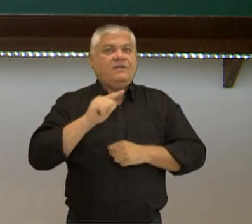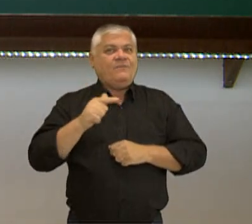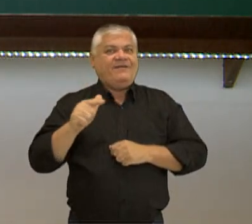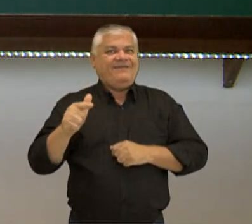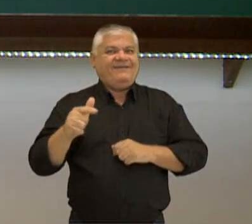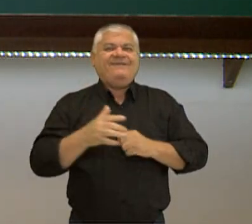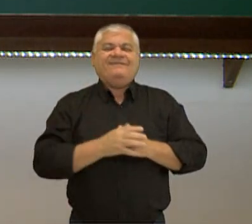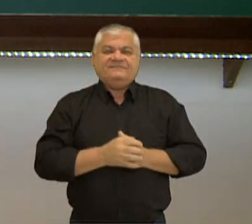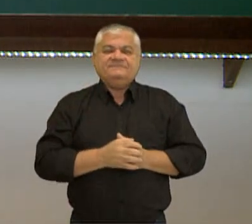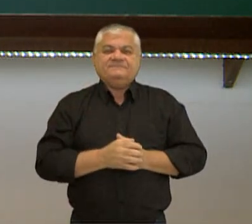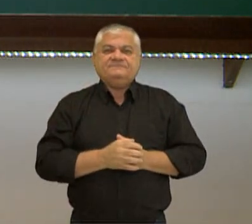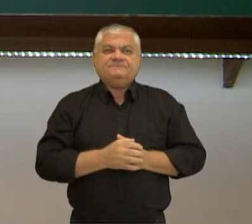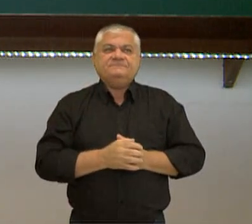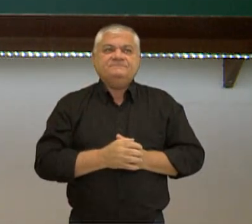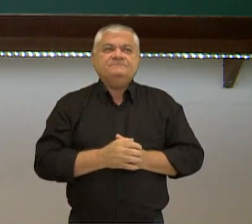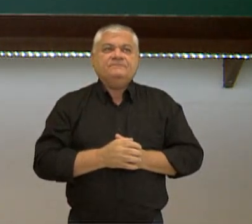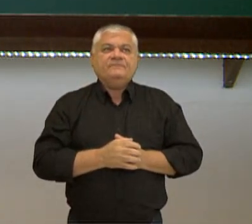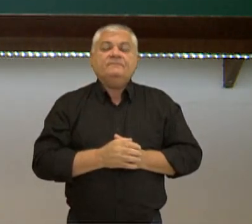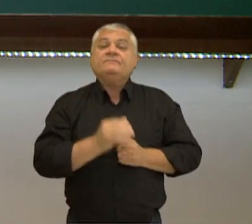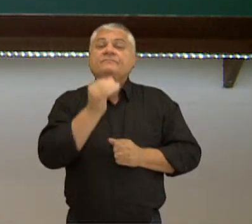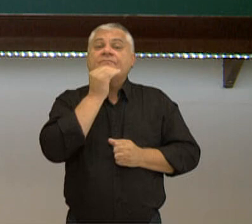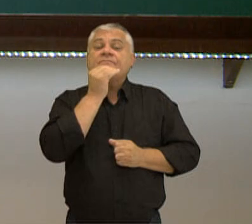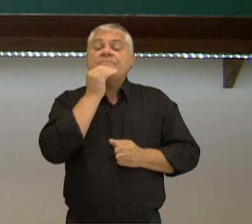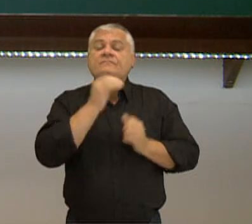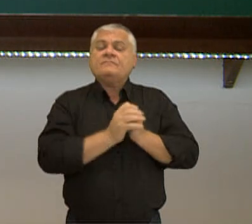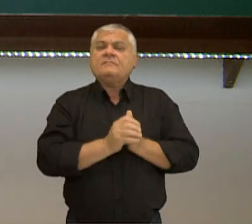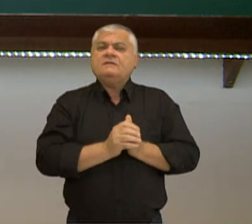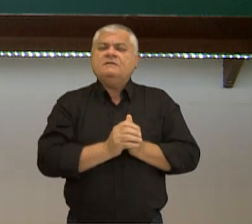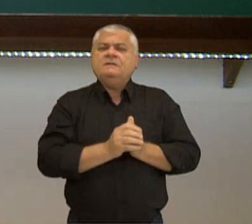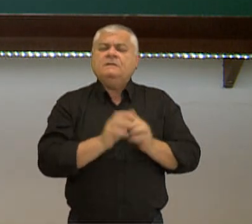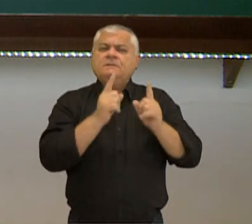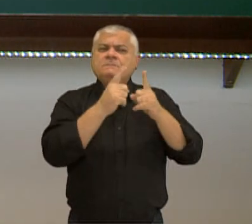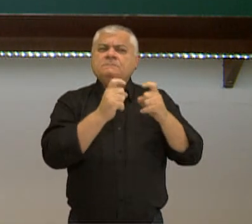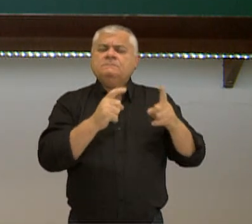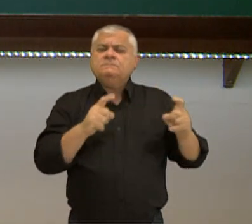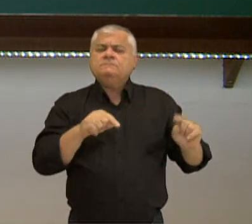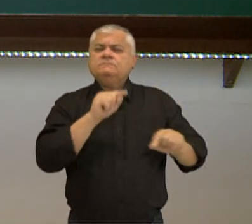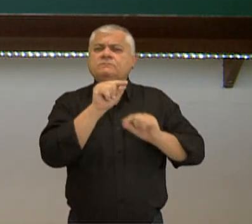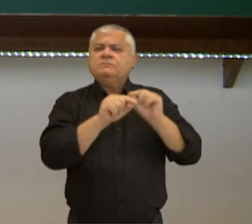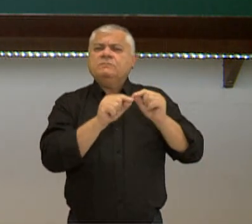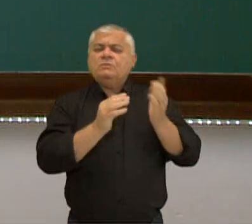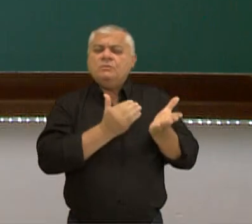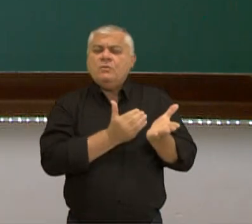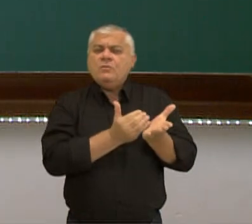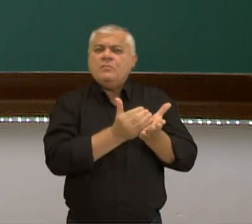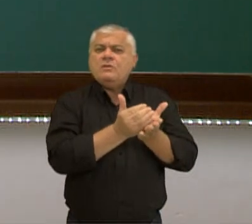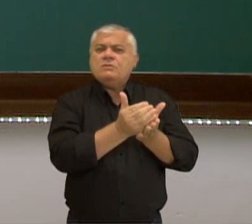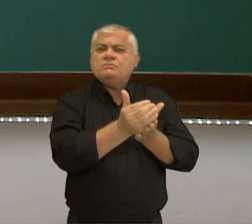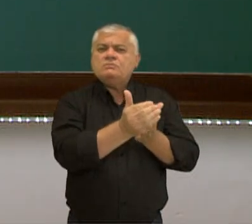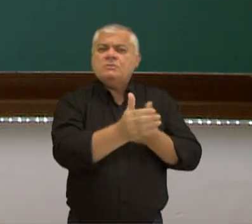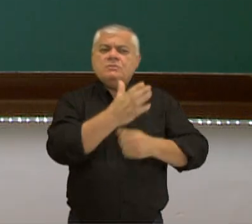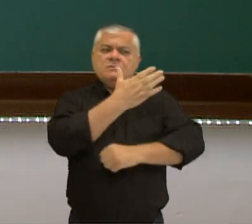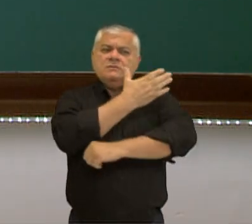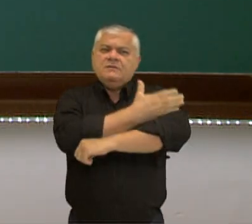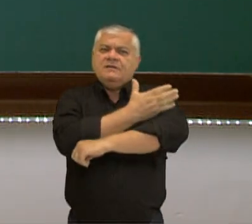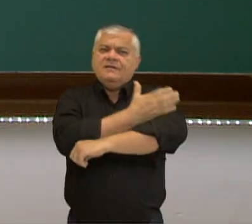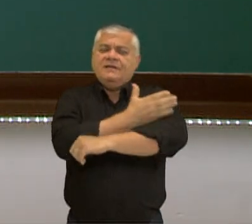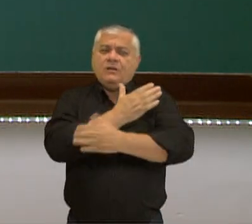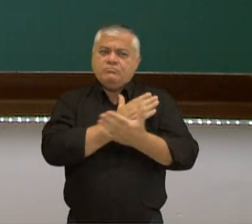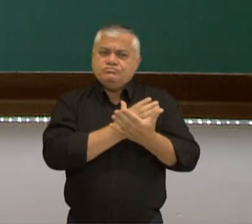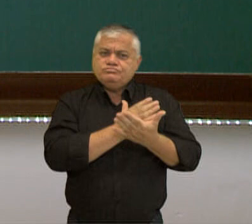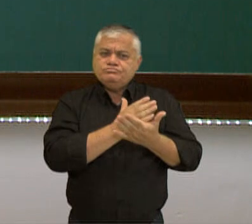Certo? Essa concepção de ciência começou a ser elaborada desde o fim da Idade Média, mas só atingiu sua